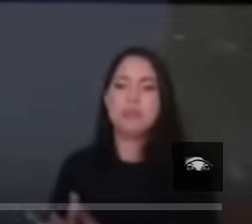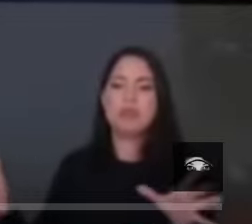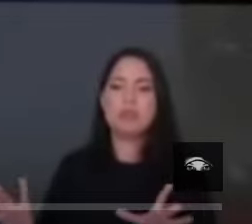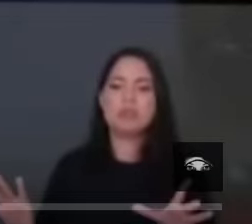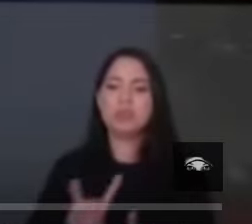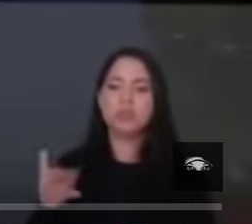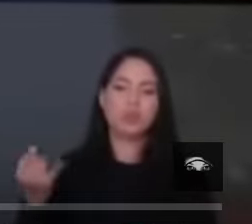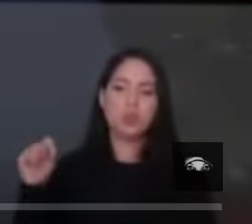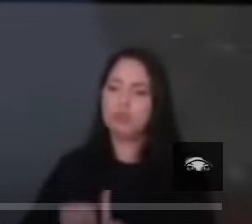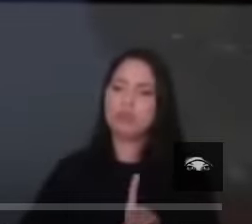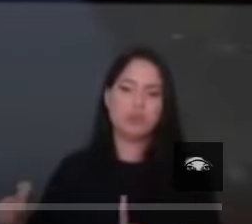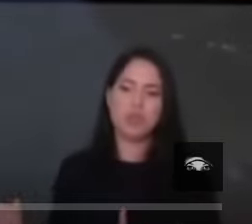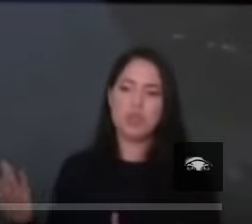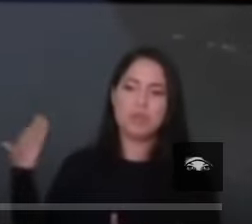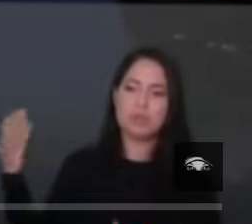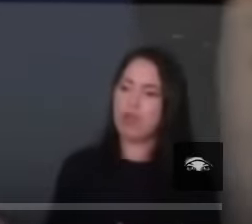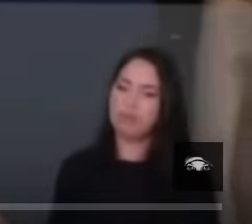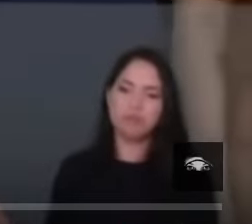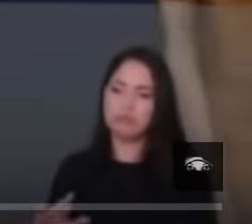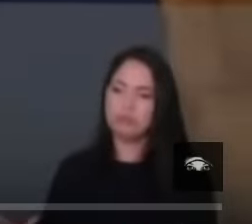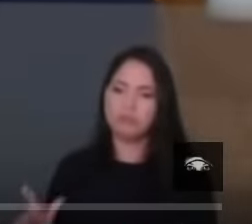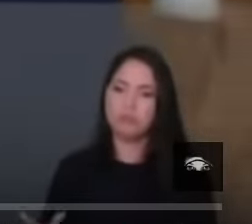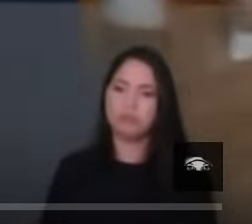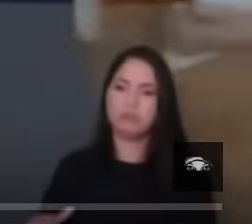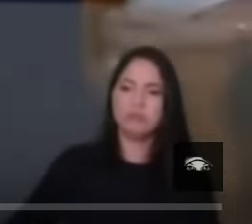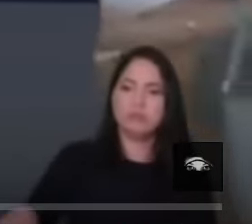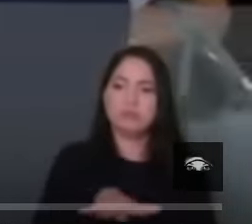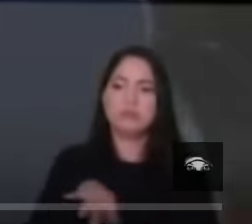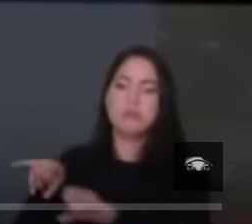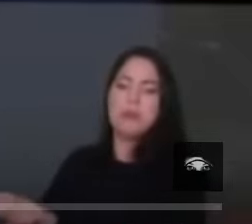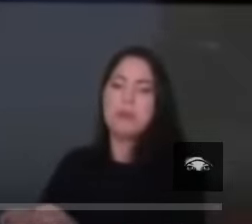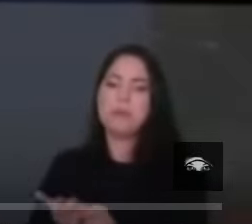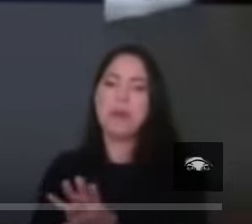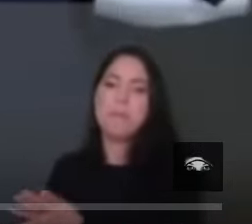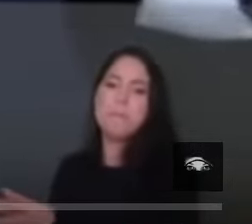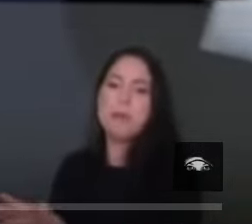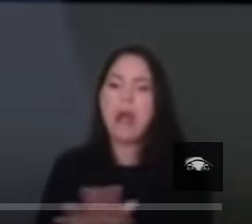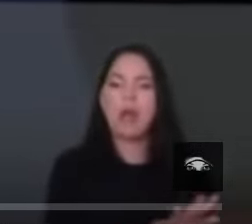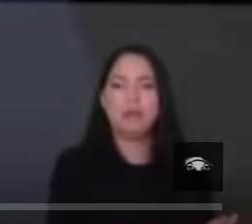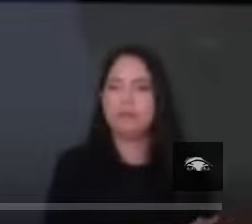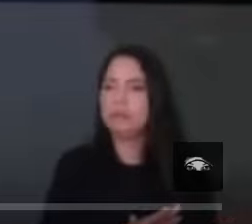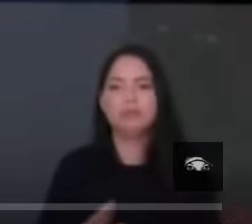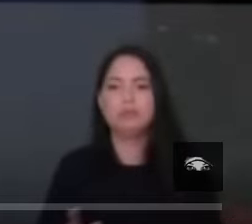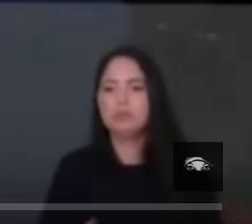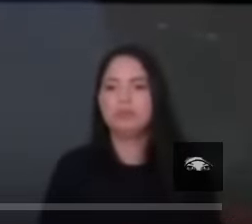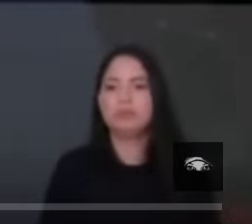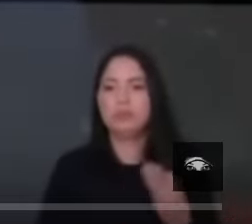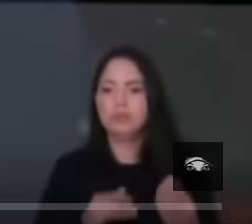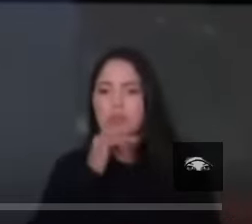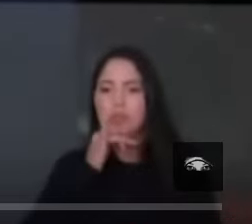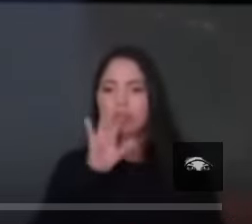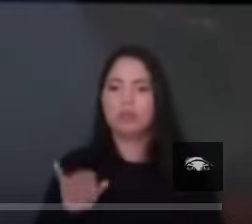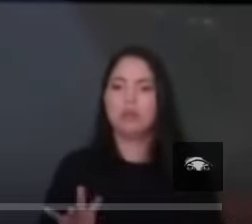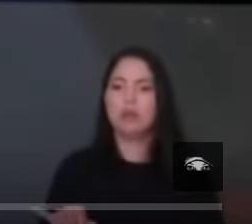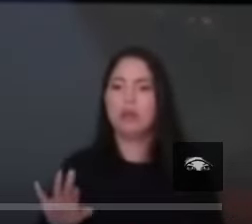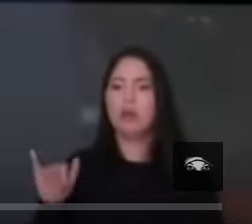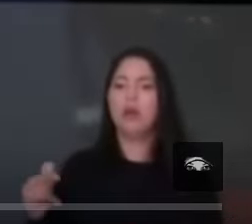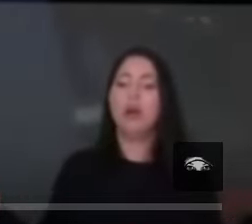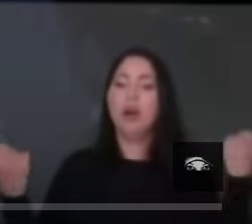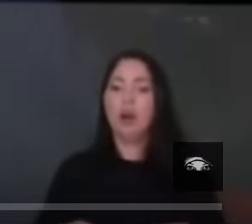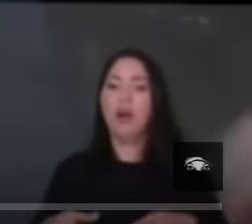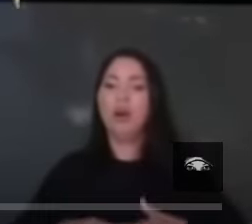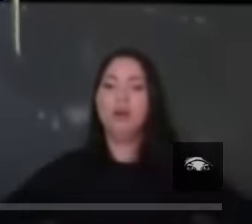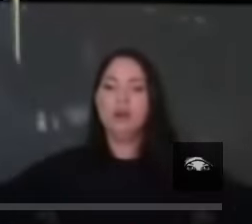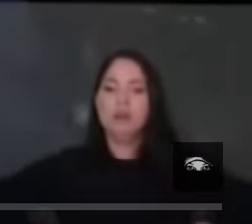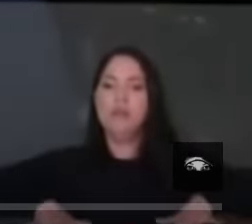No 8 de janeiro de 2023, que destruíram esses espaços aqui, que destruíram obras de artes, como obras de arte de Cavalcante, que atentaram contra os prédios do Congresso Nacional,